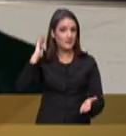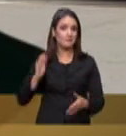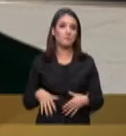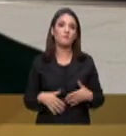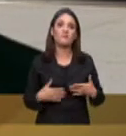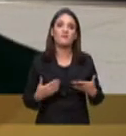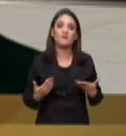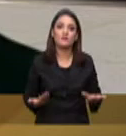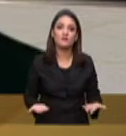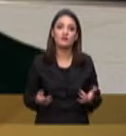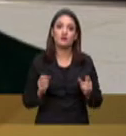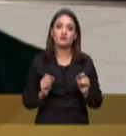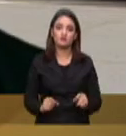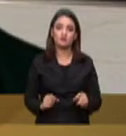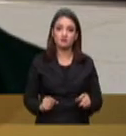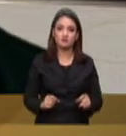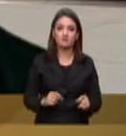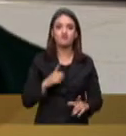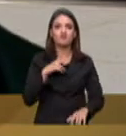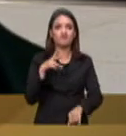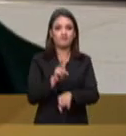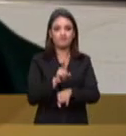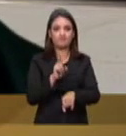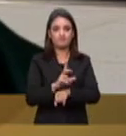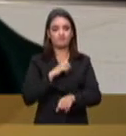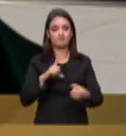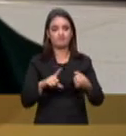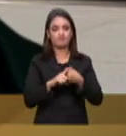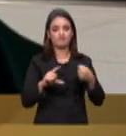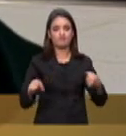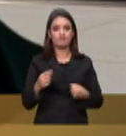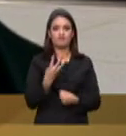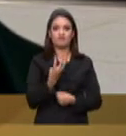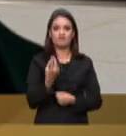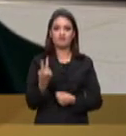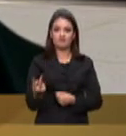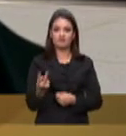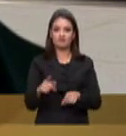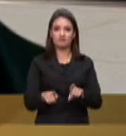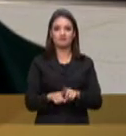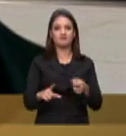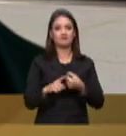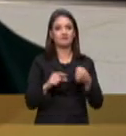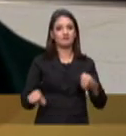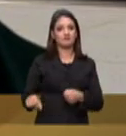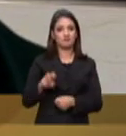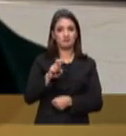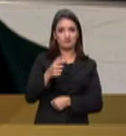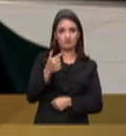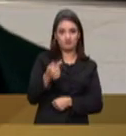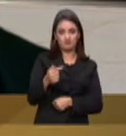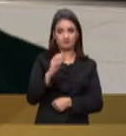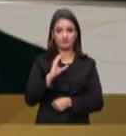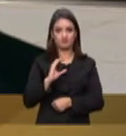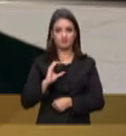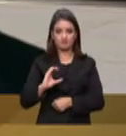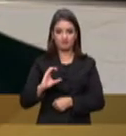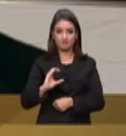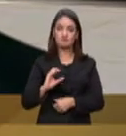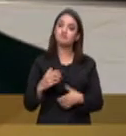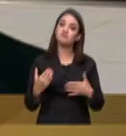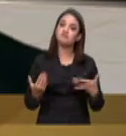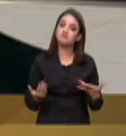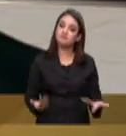as salvaguardas instituídas pelo artigo 43 e pelo artigo 57C, eu vejo